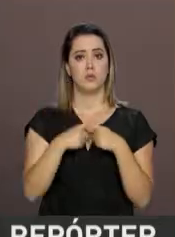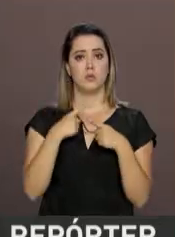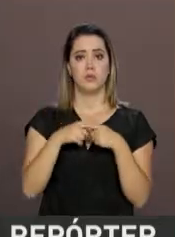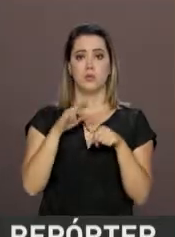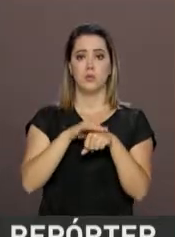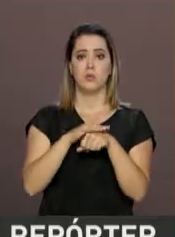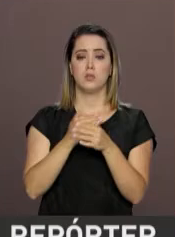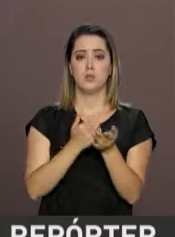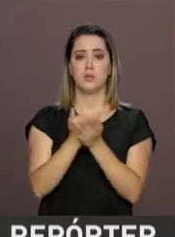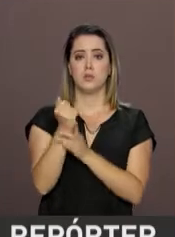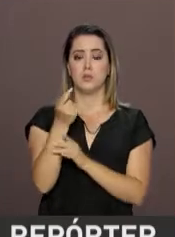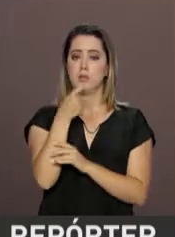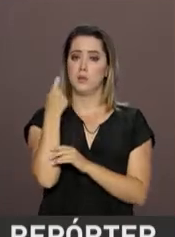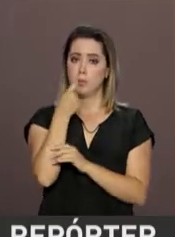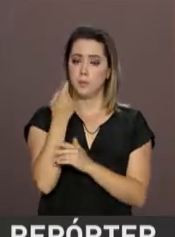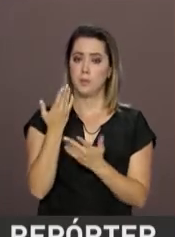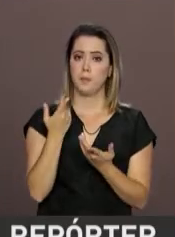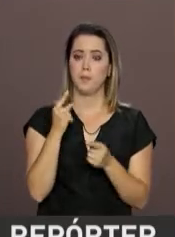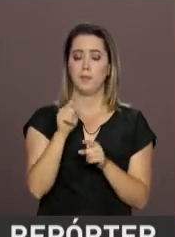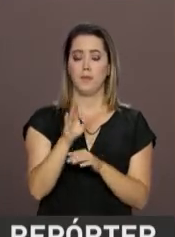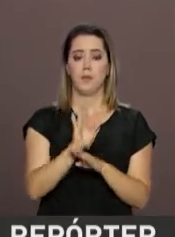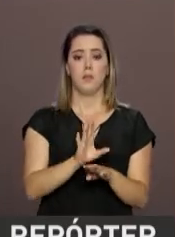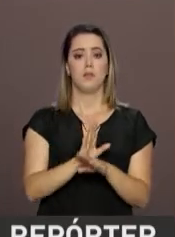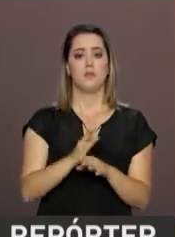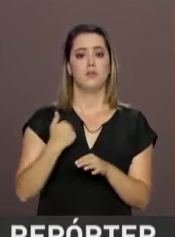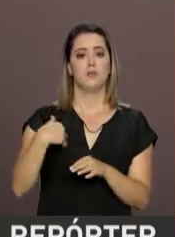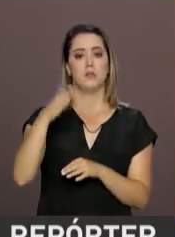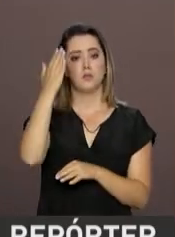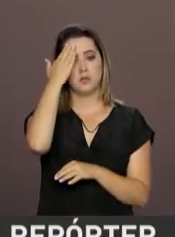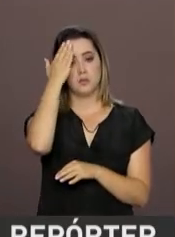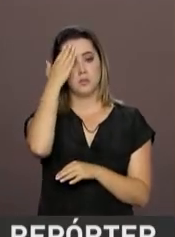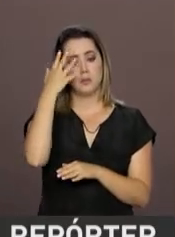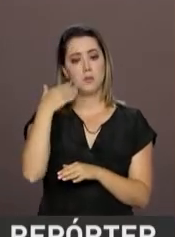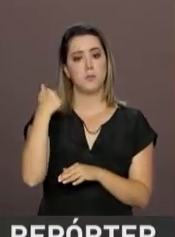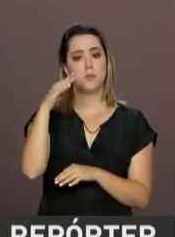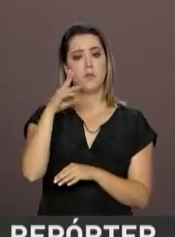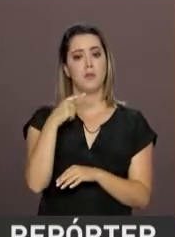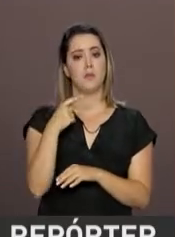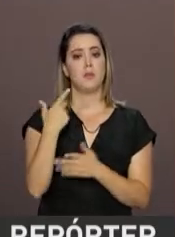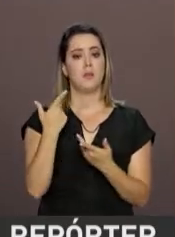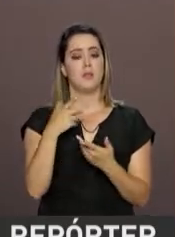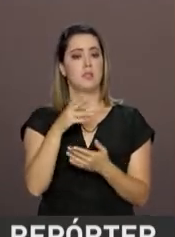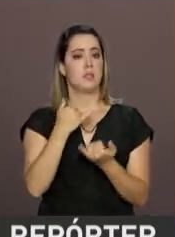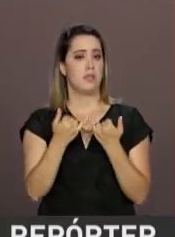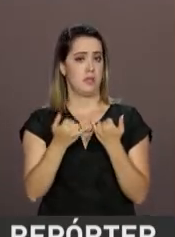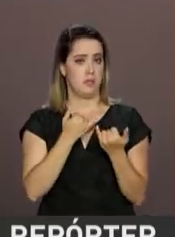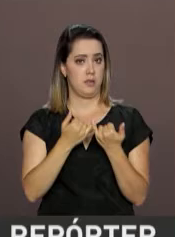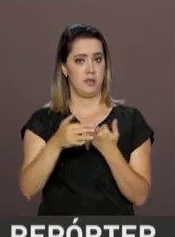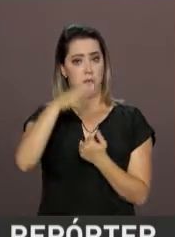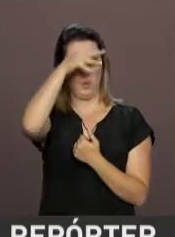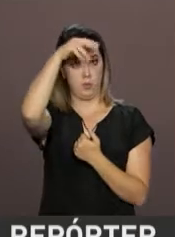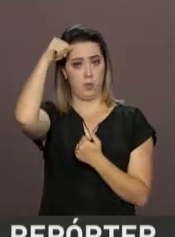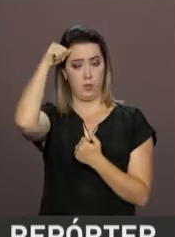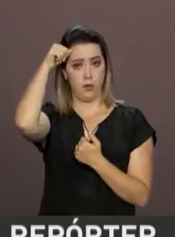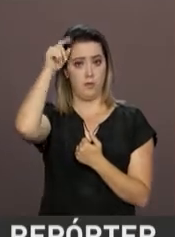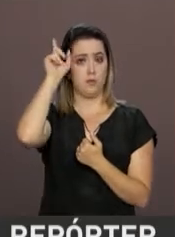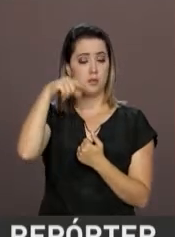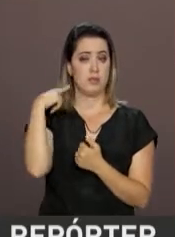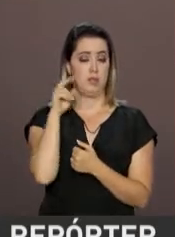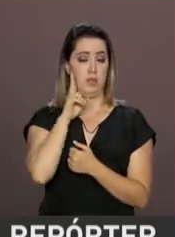boca ajuda assim a gente se informar mais por exemplo a informação no refrigerante que ele deu-lhe premente que